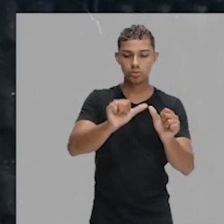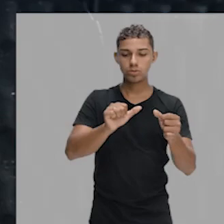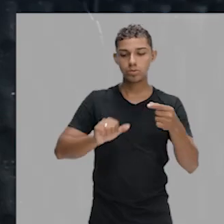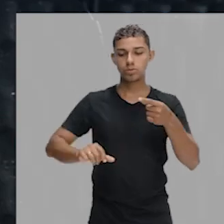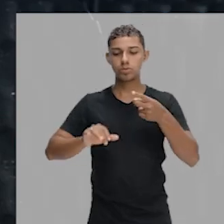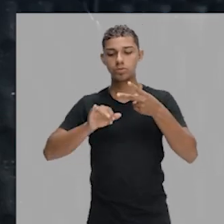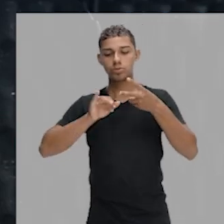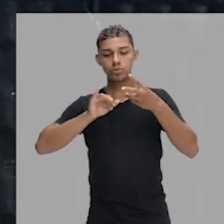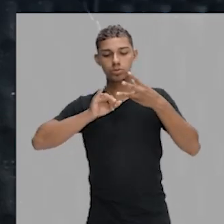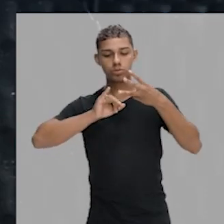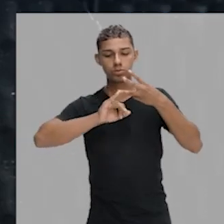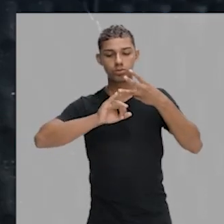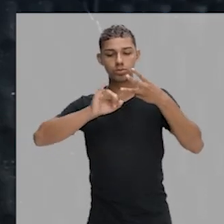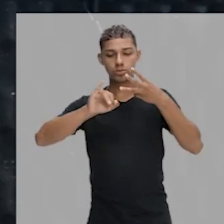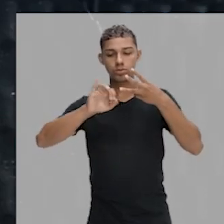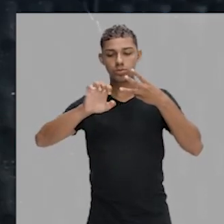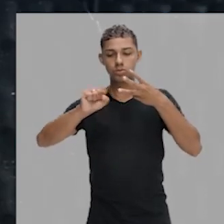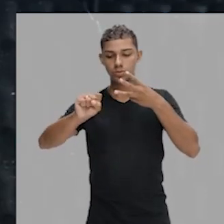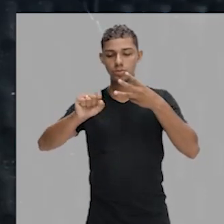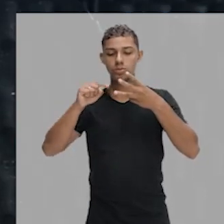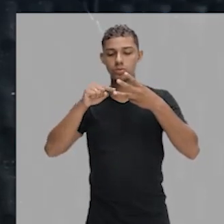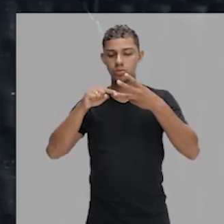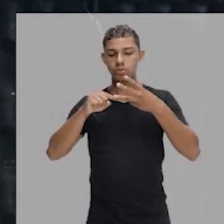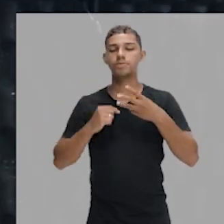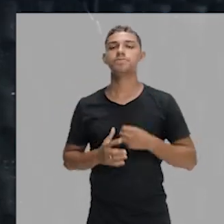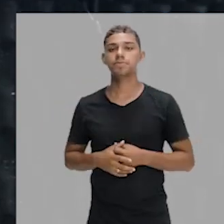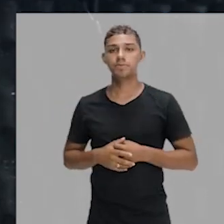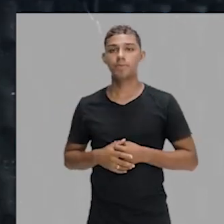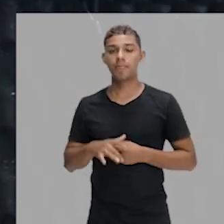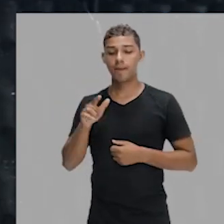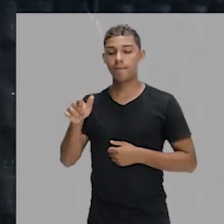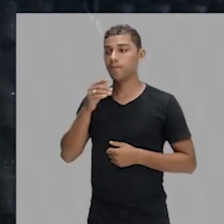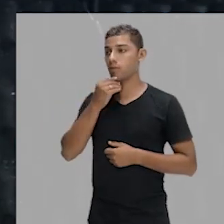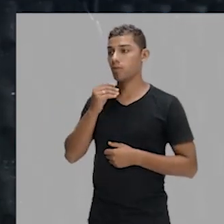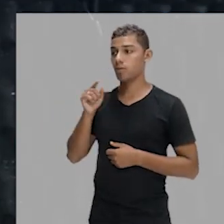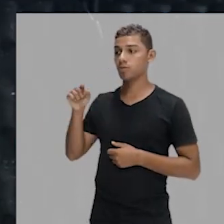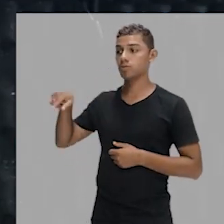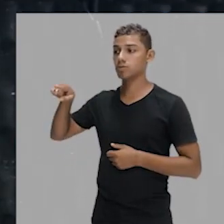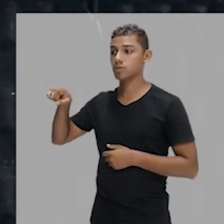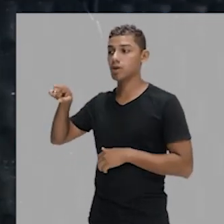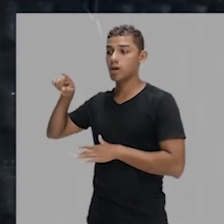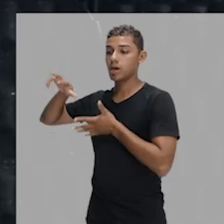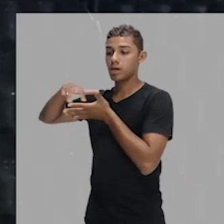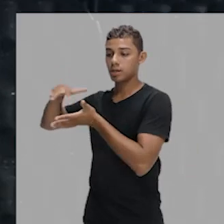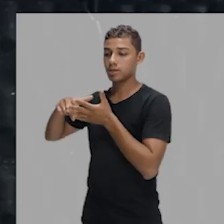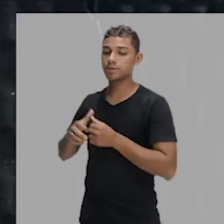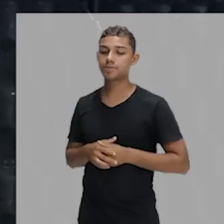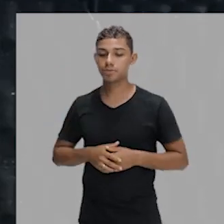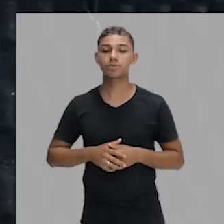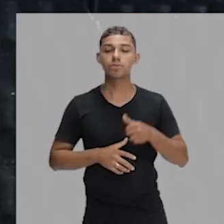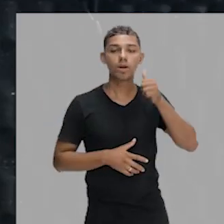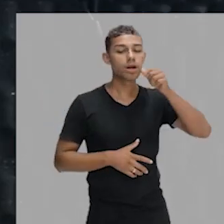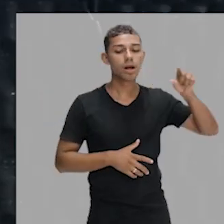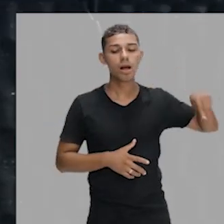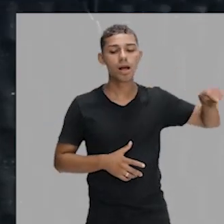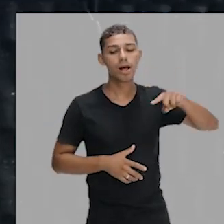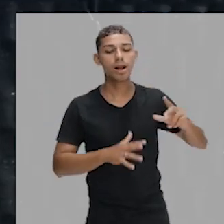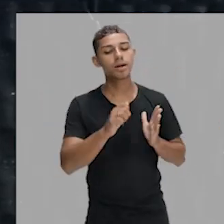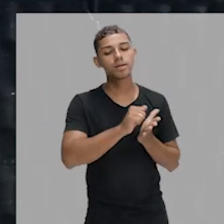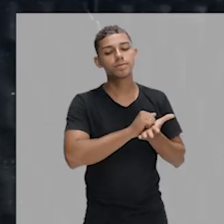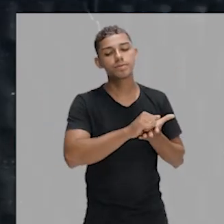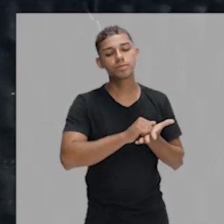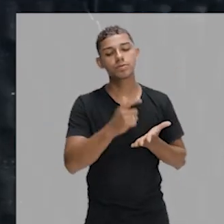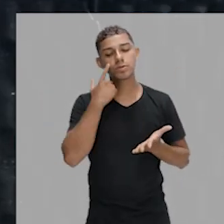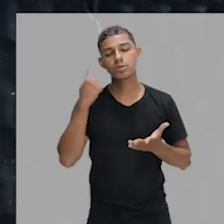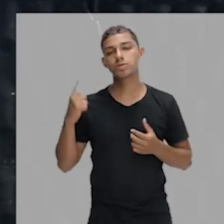Tá? Então, ele dança, he dances. Ela lava, she washes, tem um ES no final.